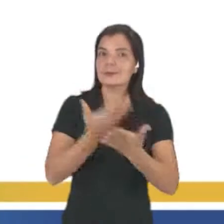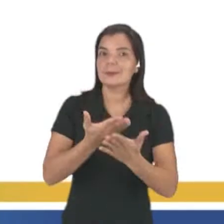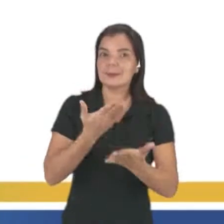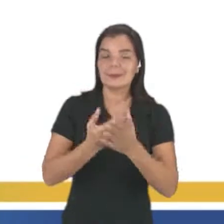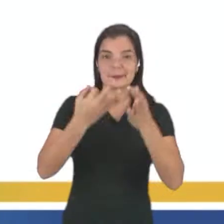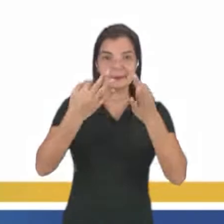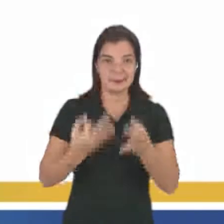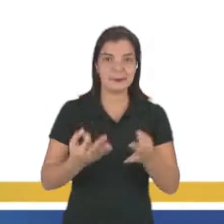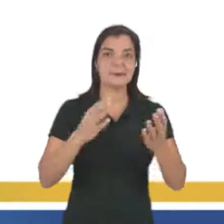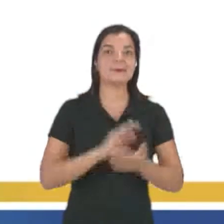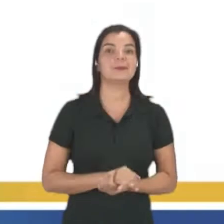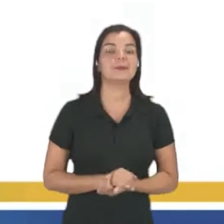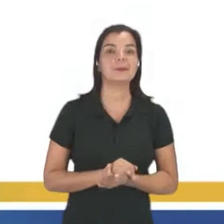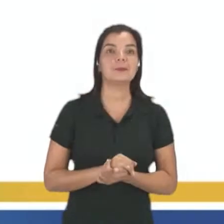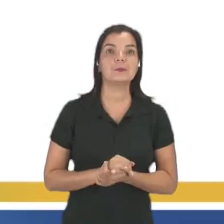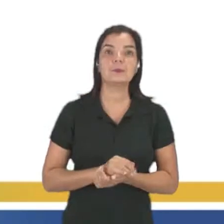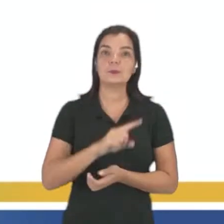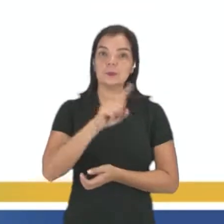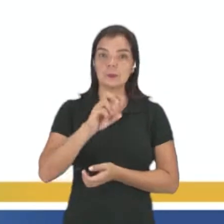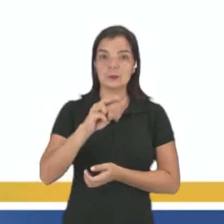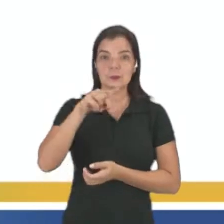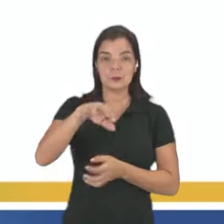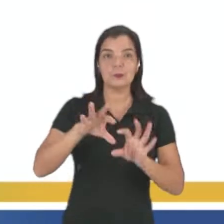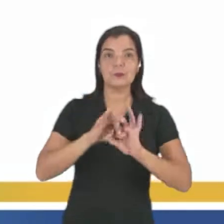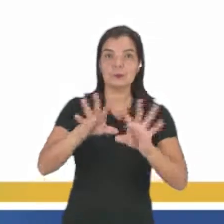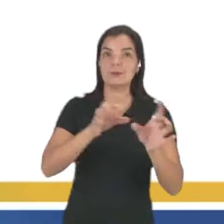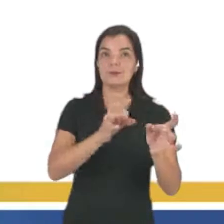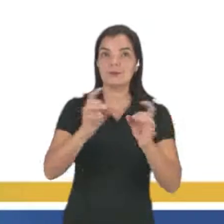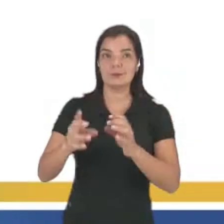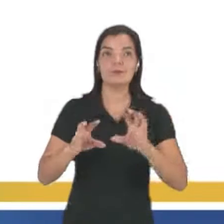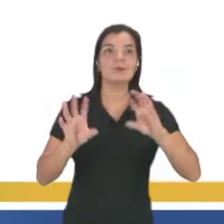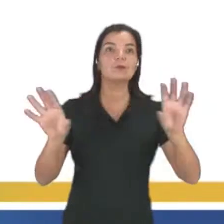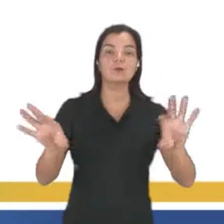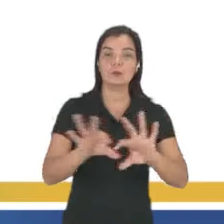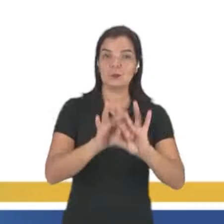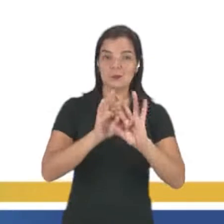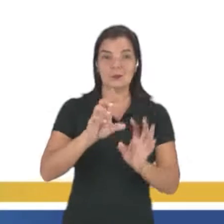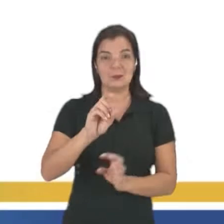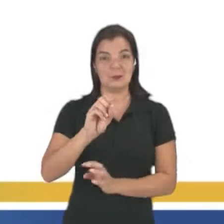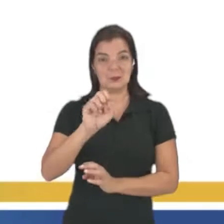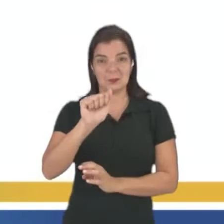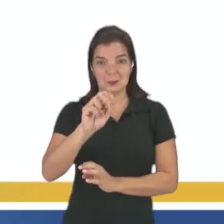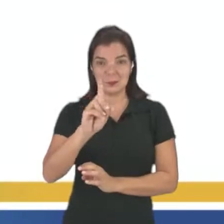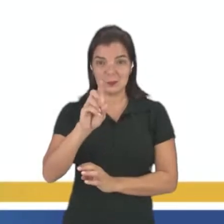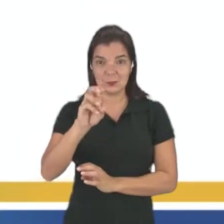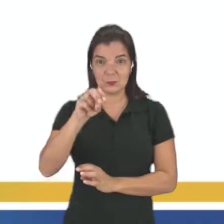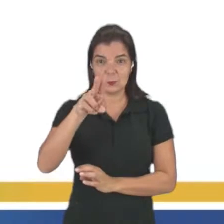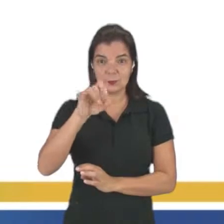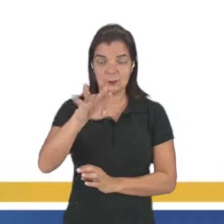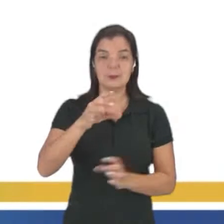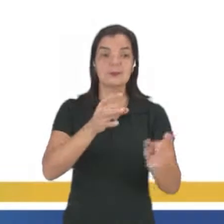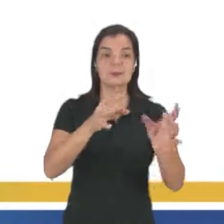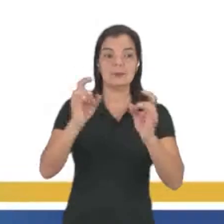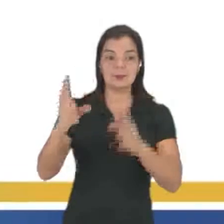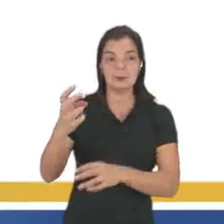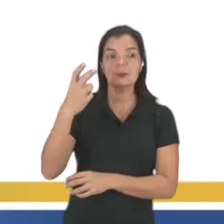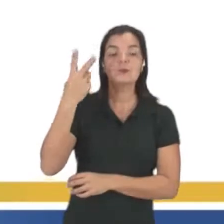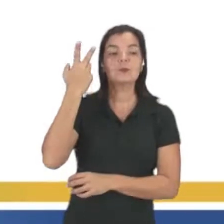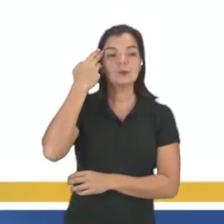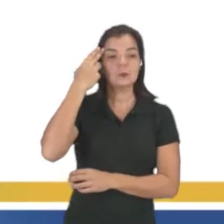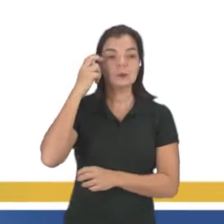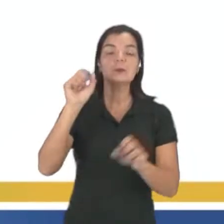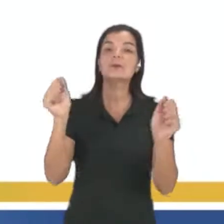tá certo? Então olha só, zona de livre comércio, união aduaneira, mercado comum e